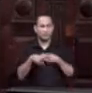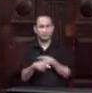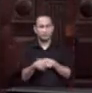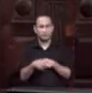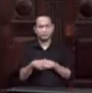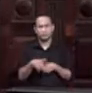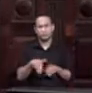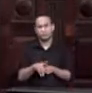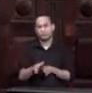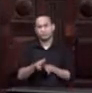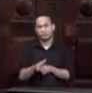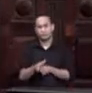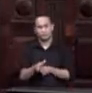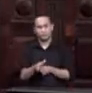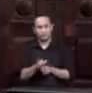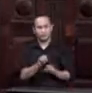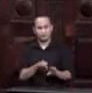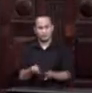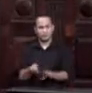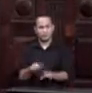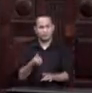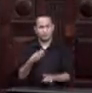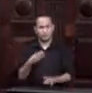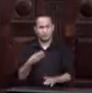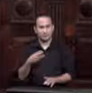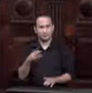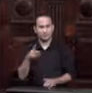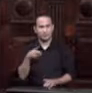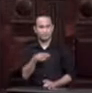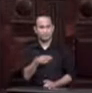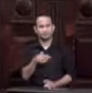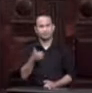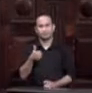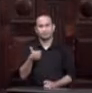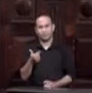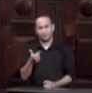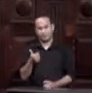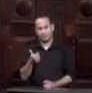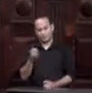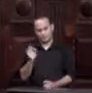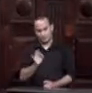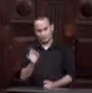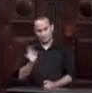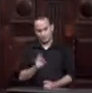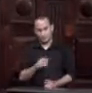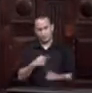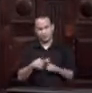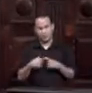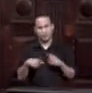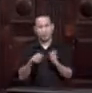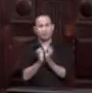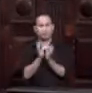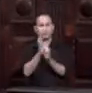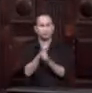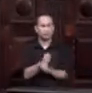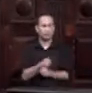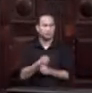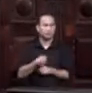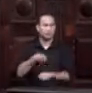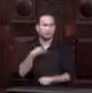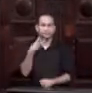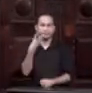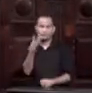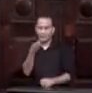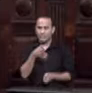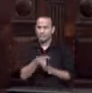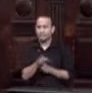educação de 3 para 2 para o servidor. O Tribunal de Contas são 3 auxílios